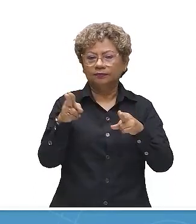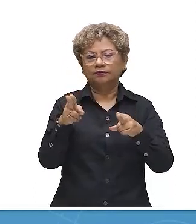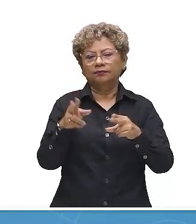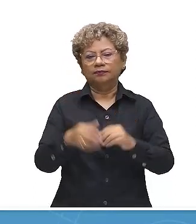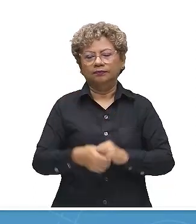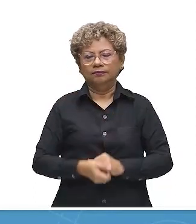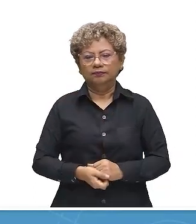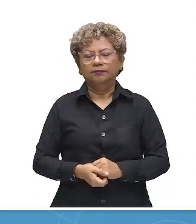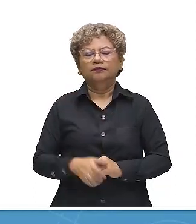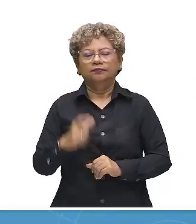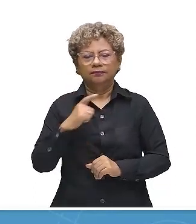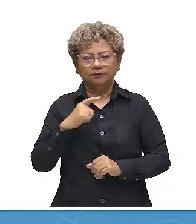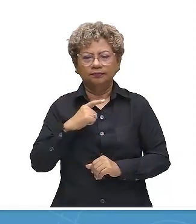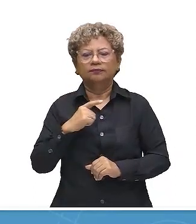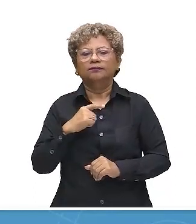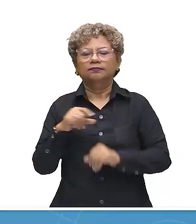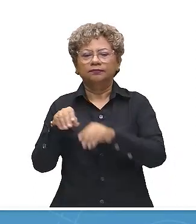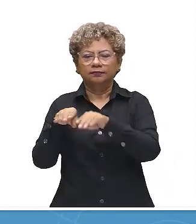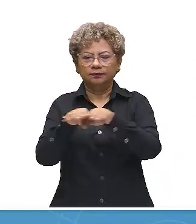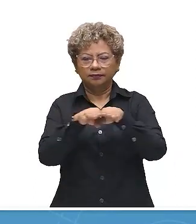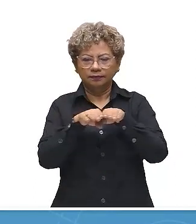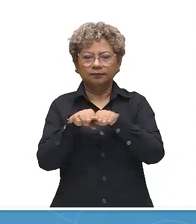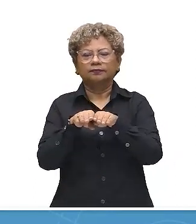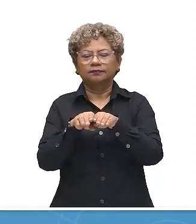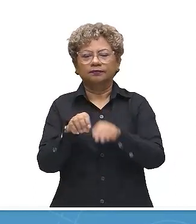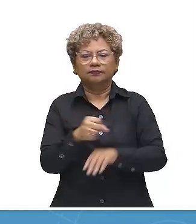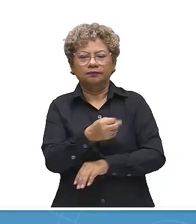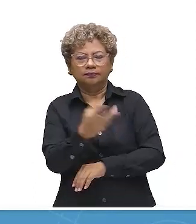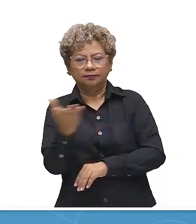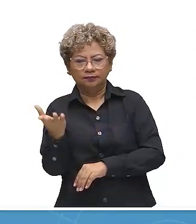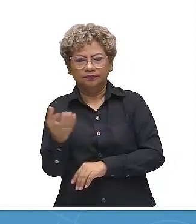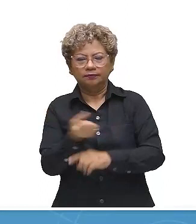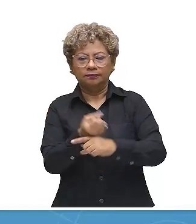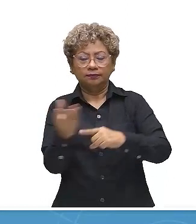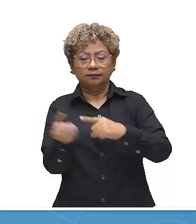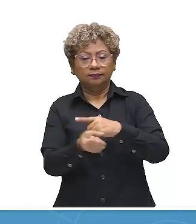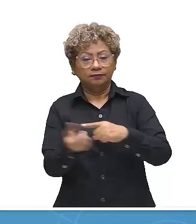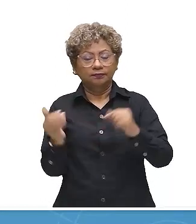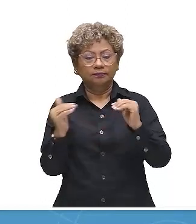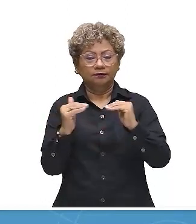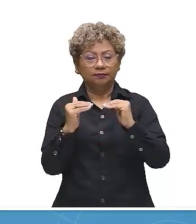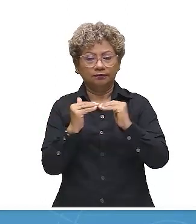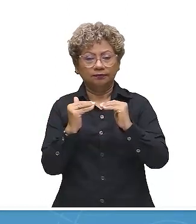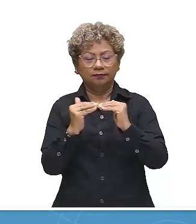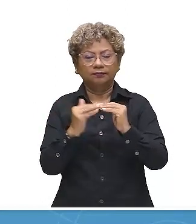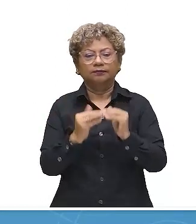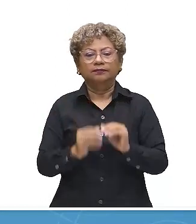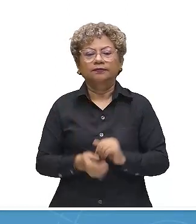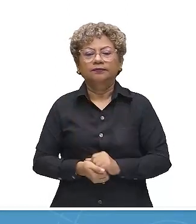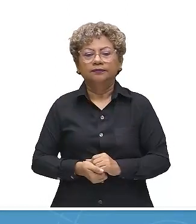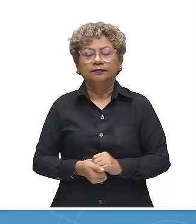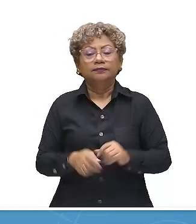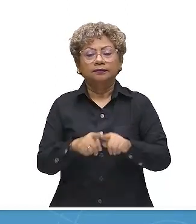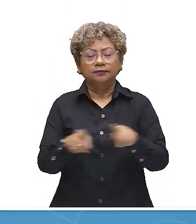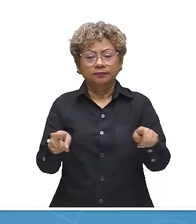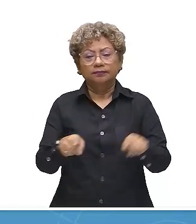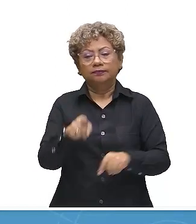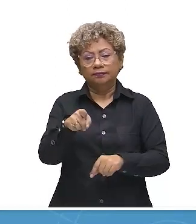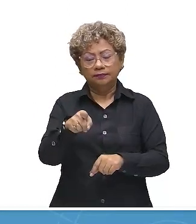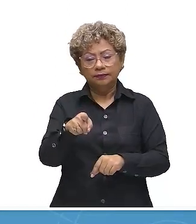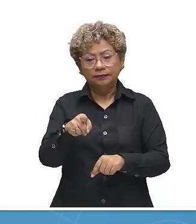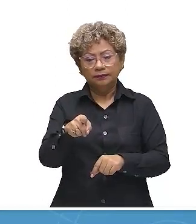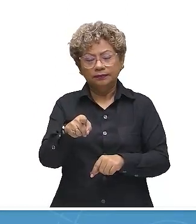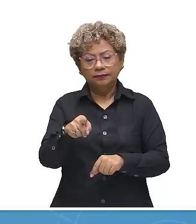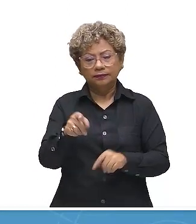essa igualdade se elas forem equivalentes, ok? Muito bem. Mais um detalhe aqui é o